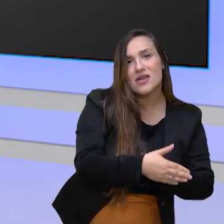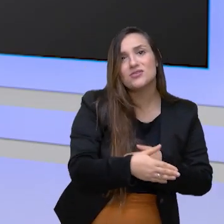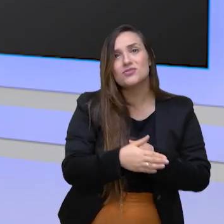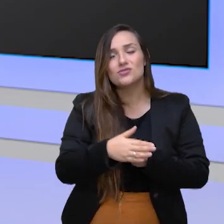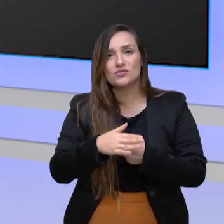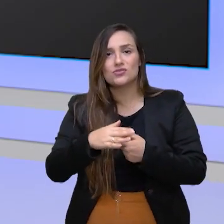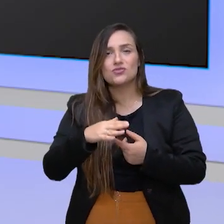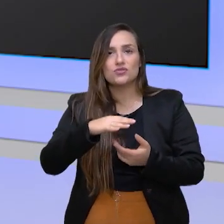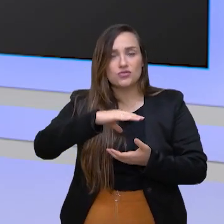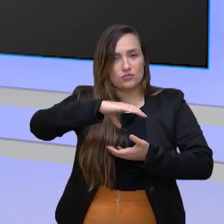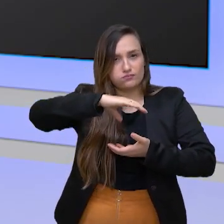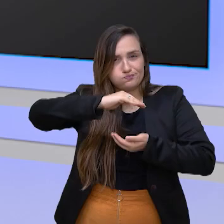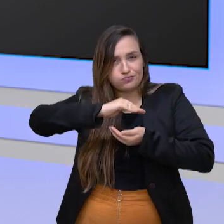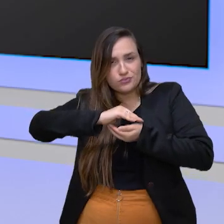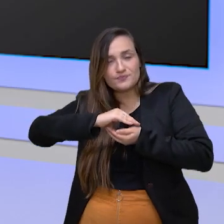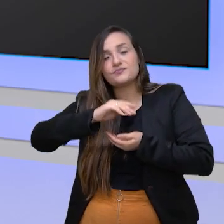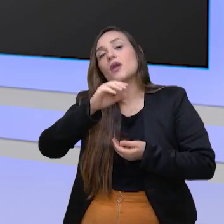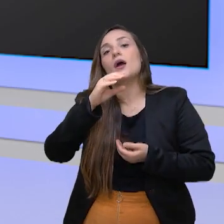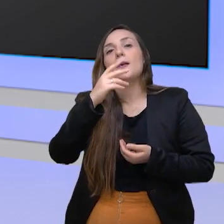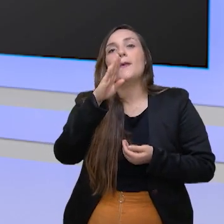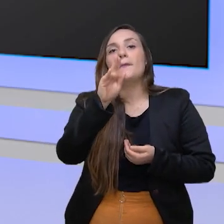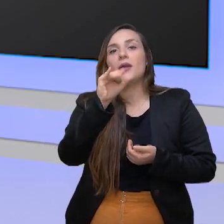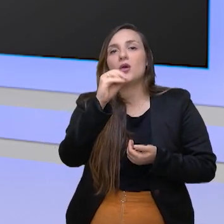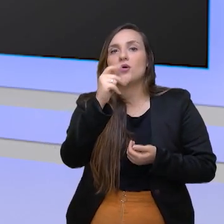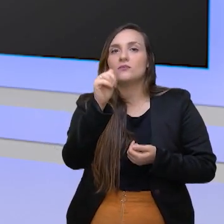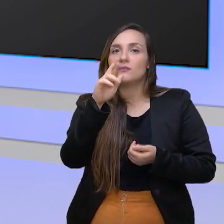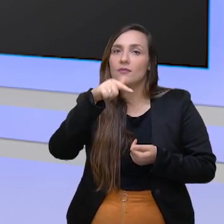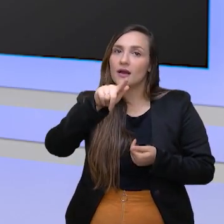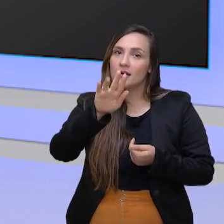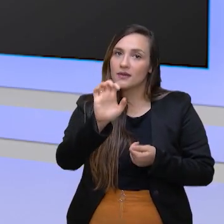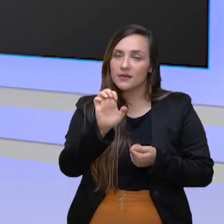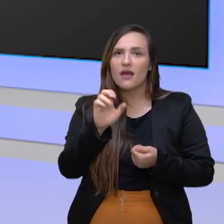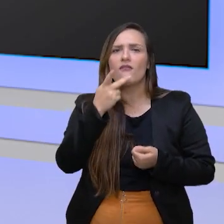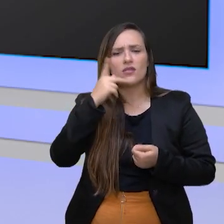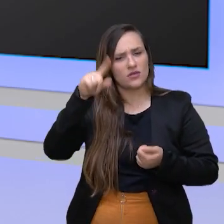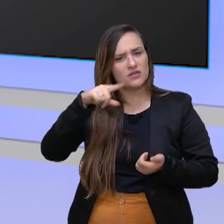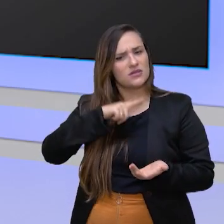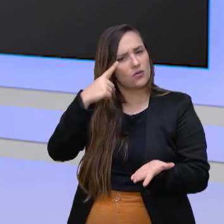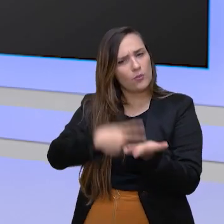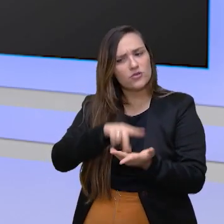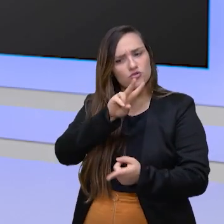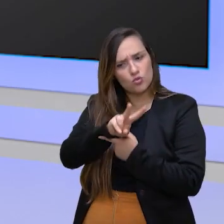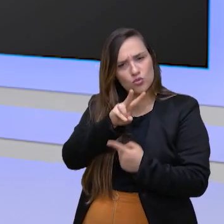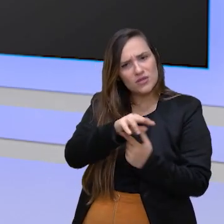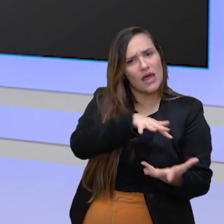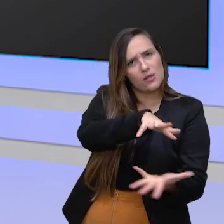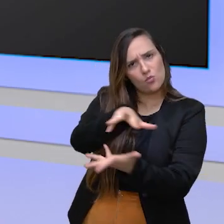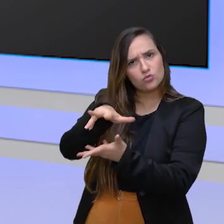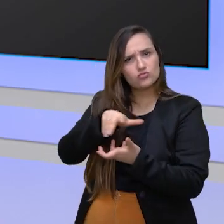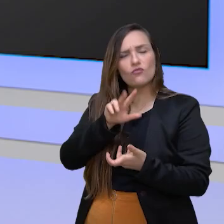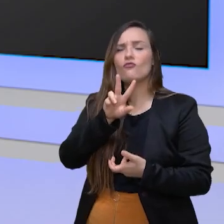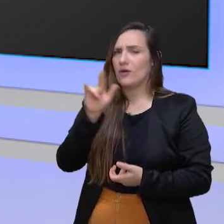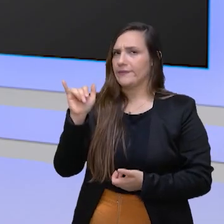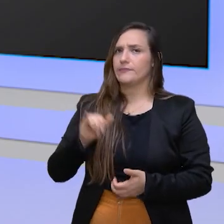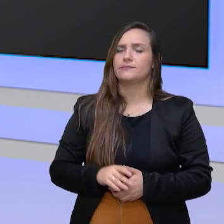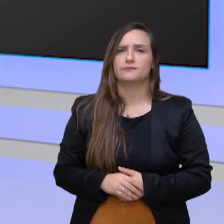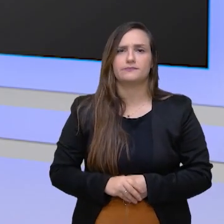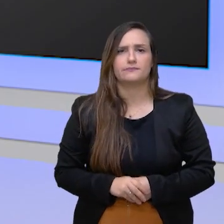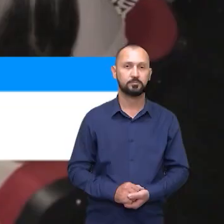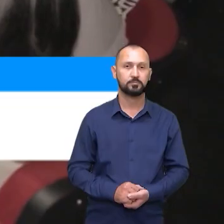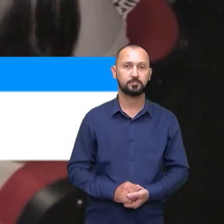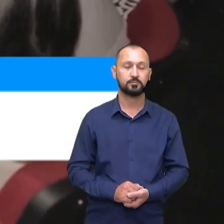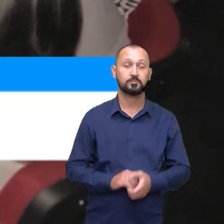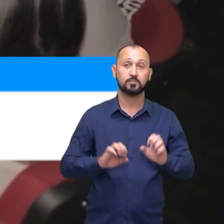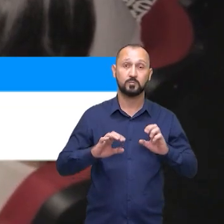da Casa, deputado Paulo Correia, participou de evento que discutiu o compromisso do Estado com a sustentabilidade